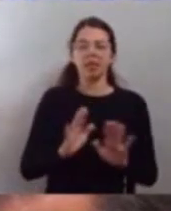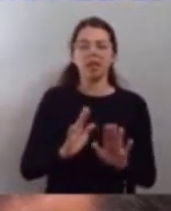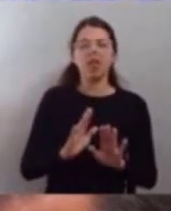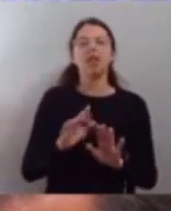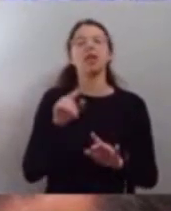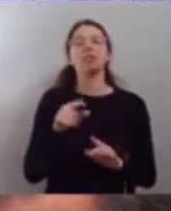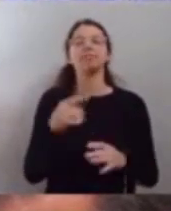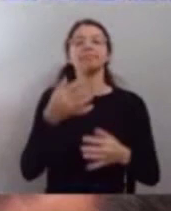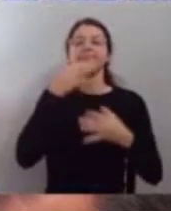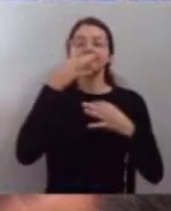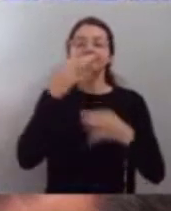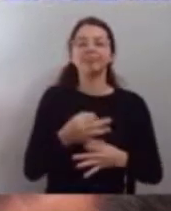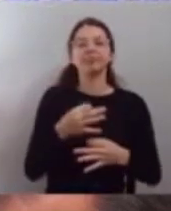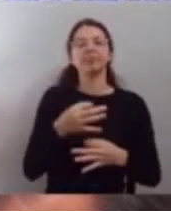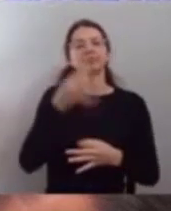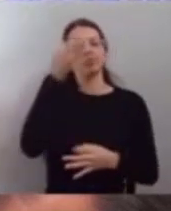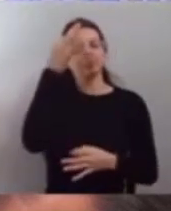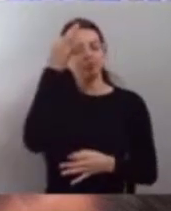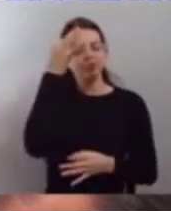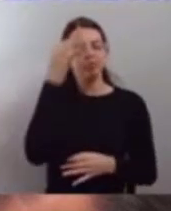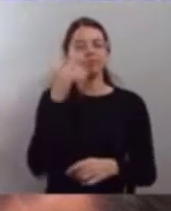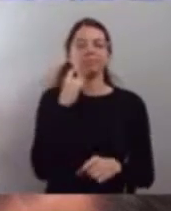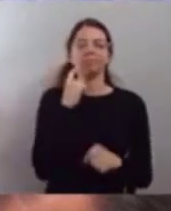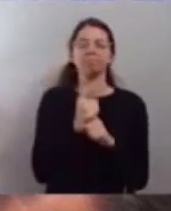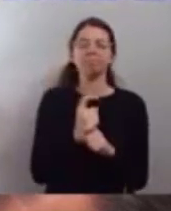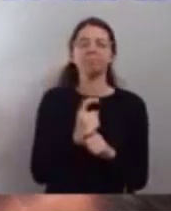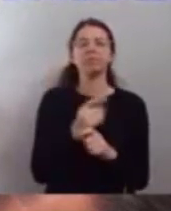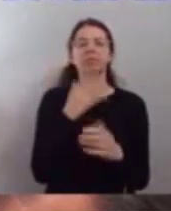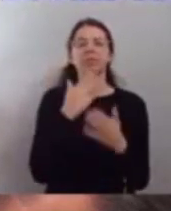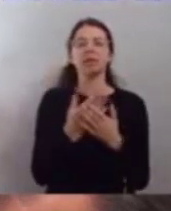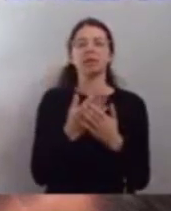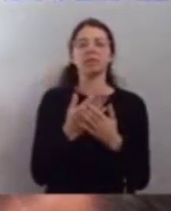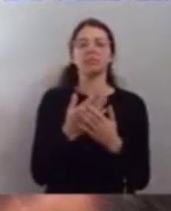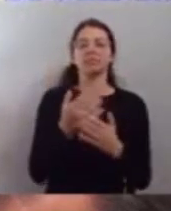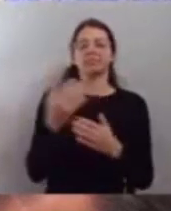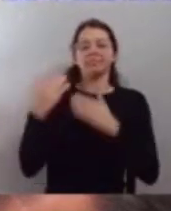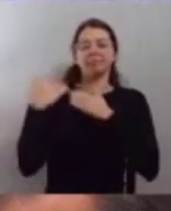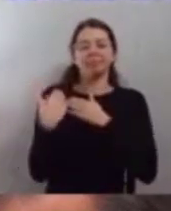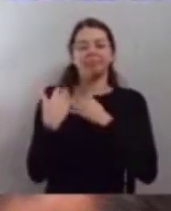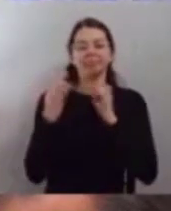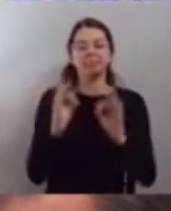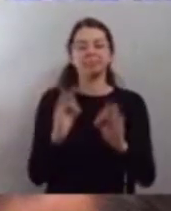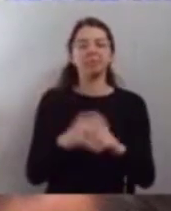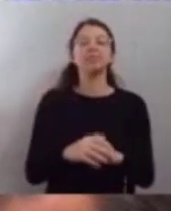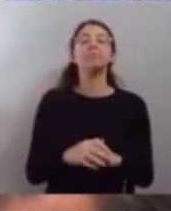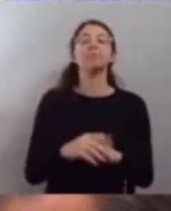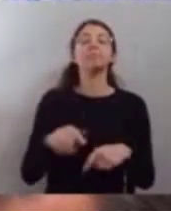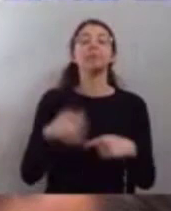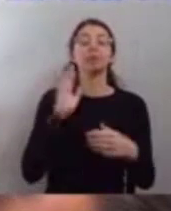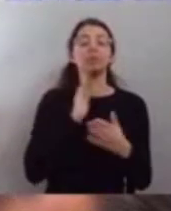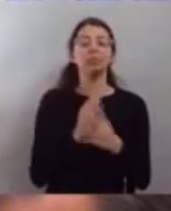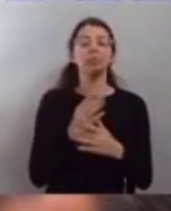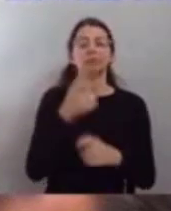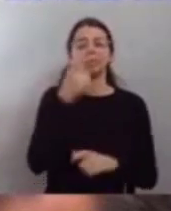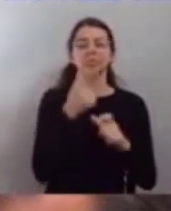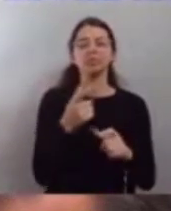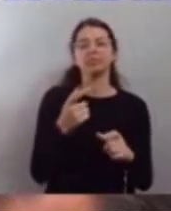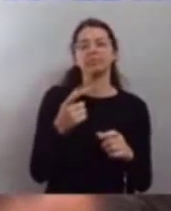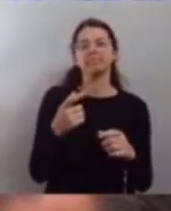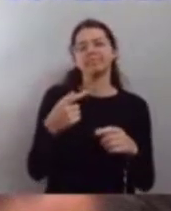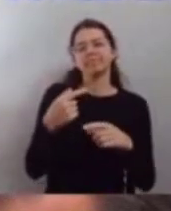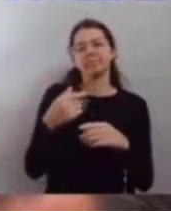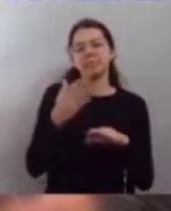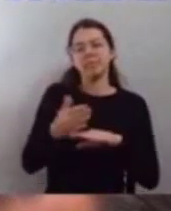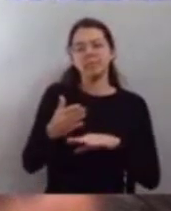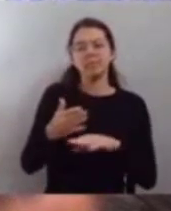rigorosos e promovam a responsabilização por último que gostaríamos de saber se os restantes acionistas foram informados e concordam com esta